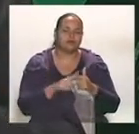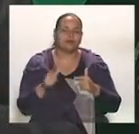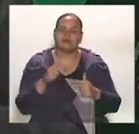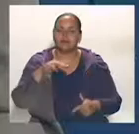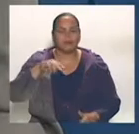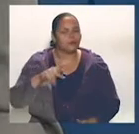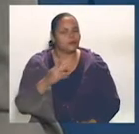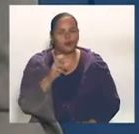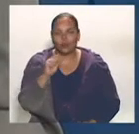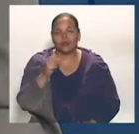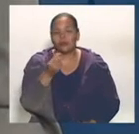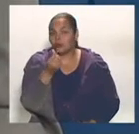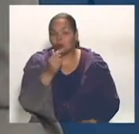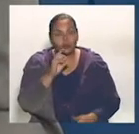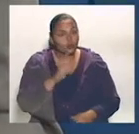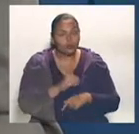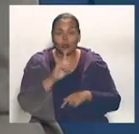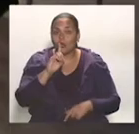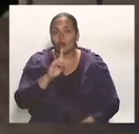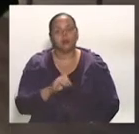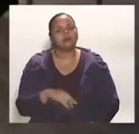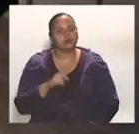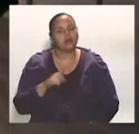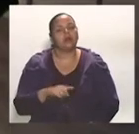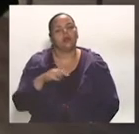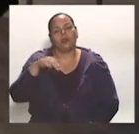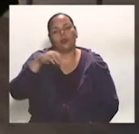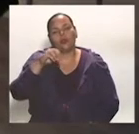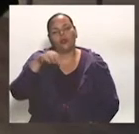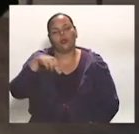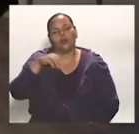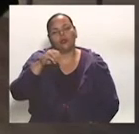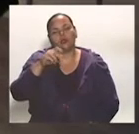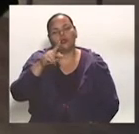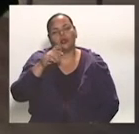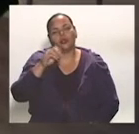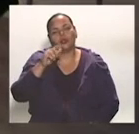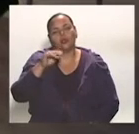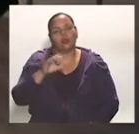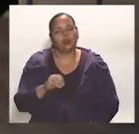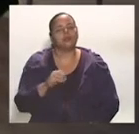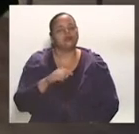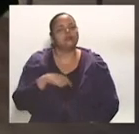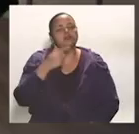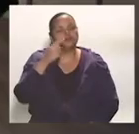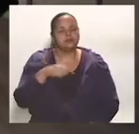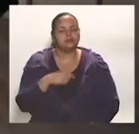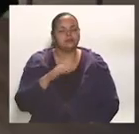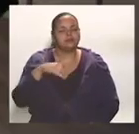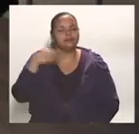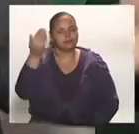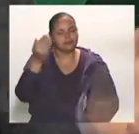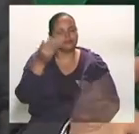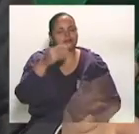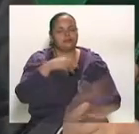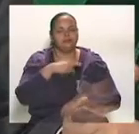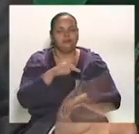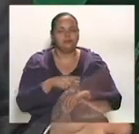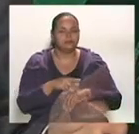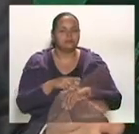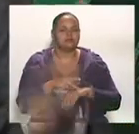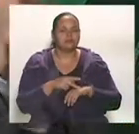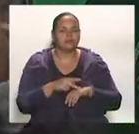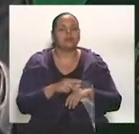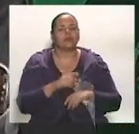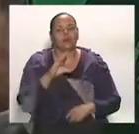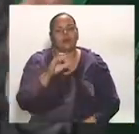são milhões e milhões de dólares, né? Em regime de monopólio. Exatamente. Quer dizer, o Comitê Olímpico Internacional é o único detentor dos direitos de transmissão dos